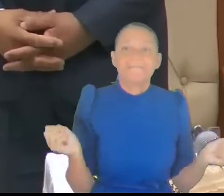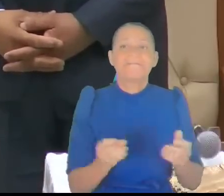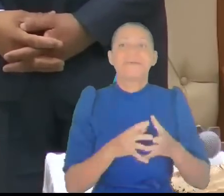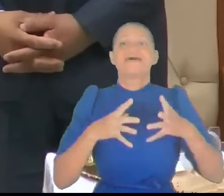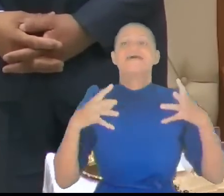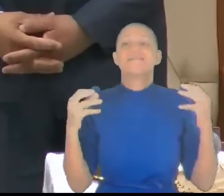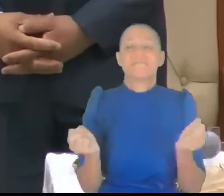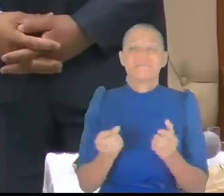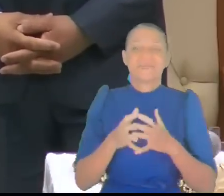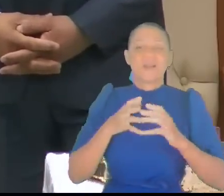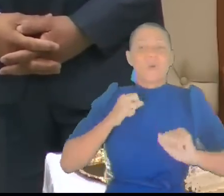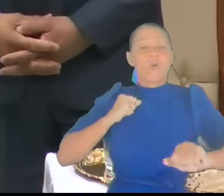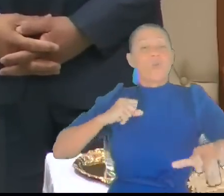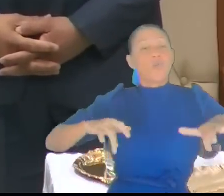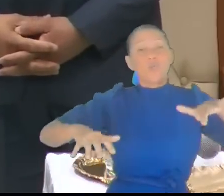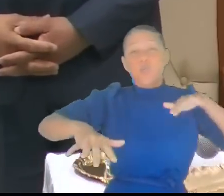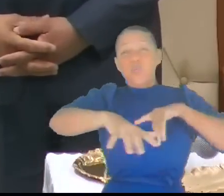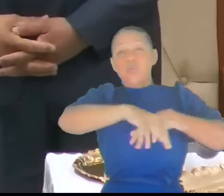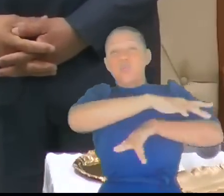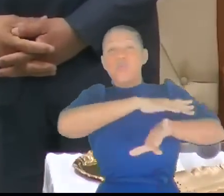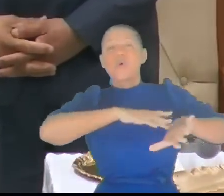vai operar.